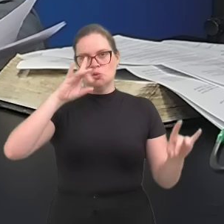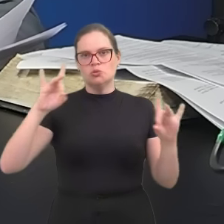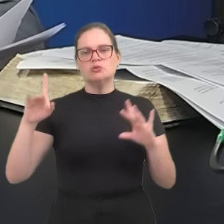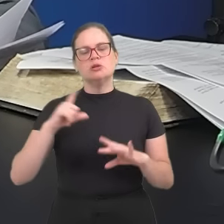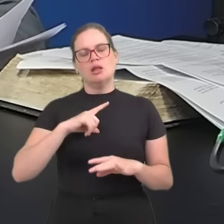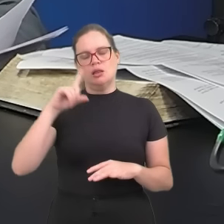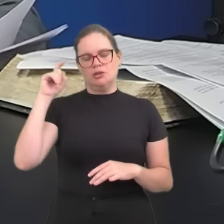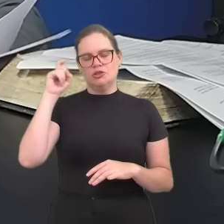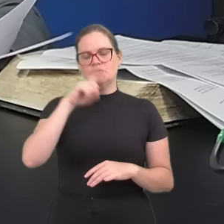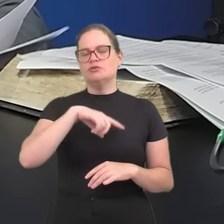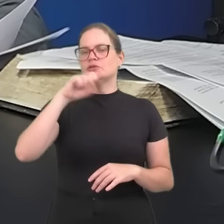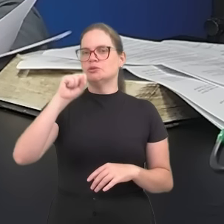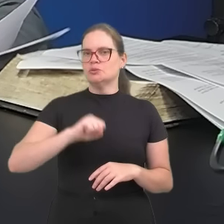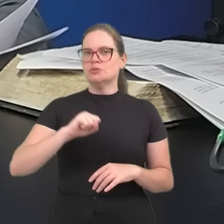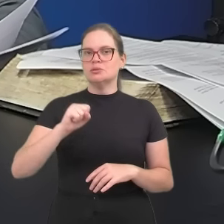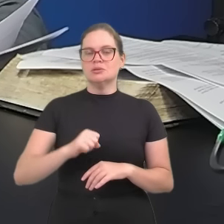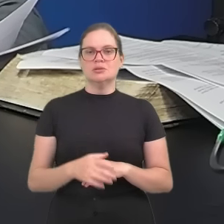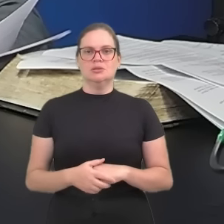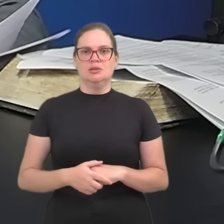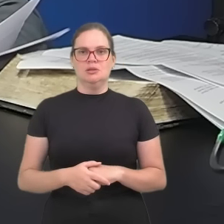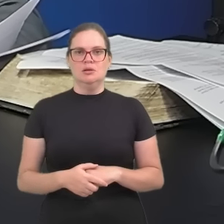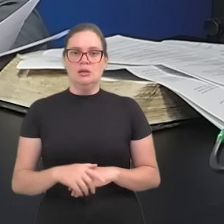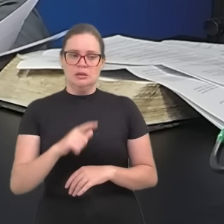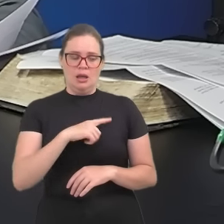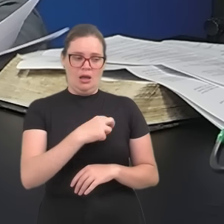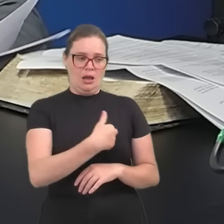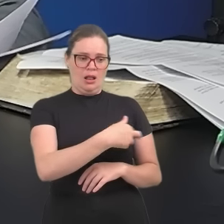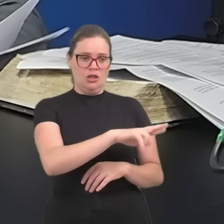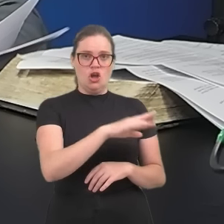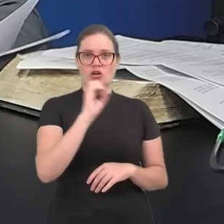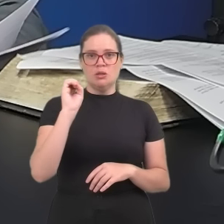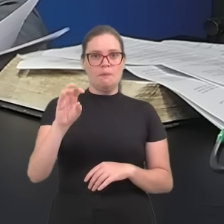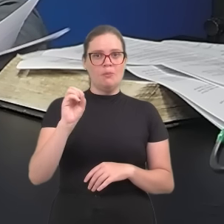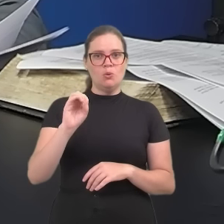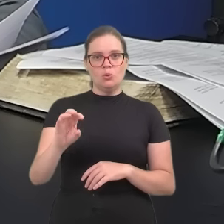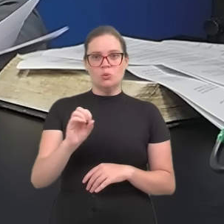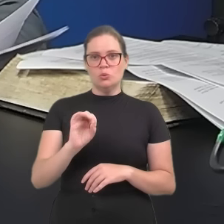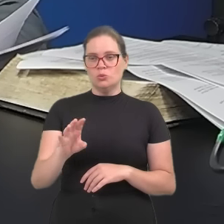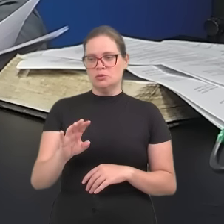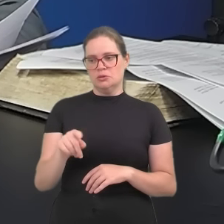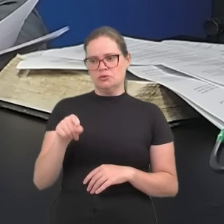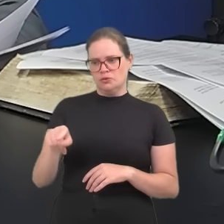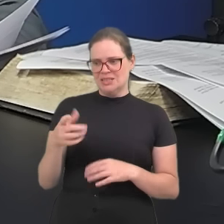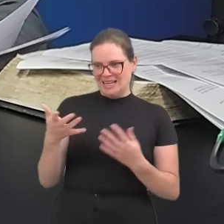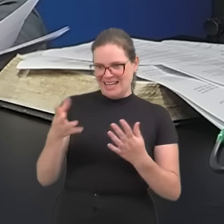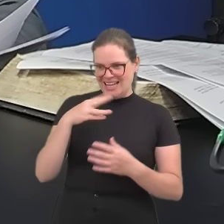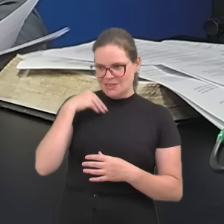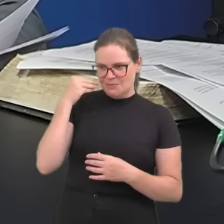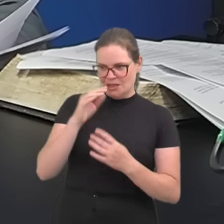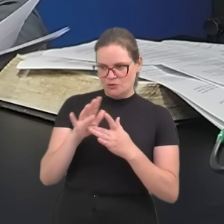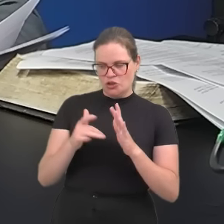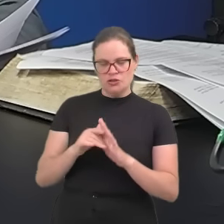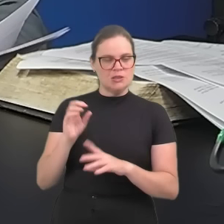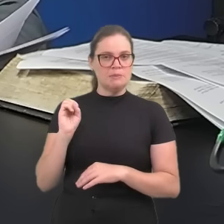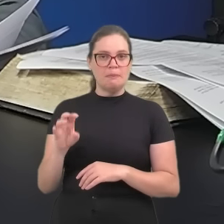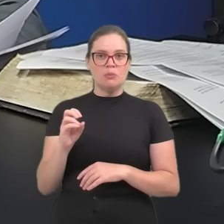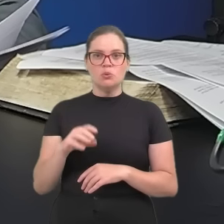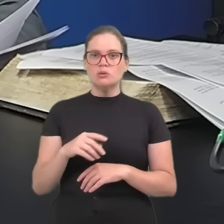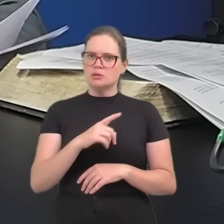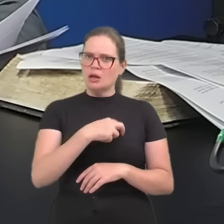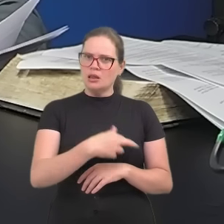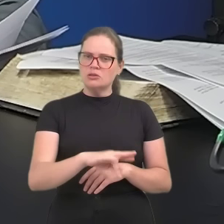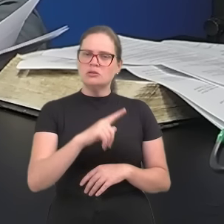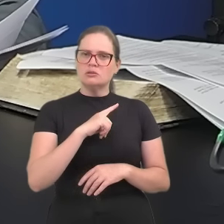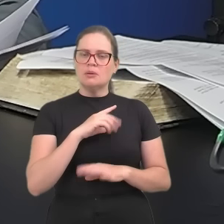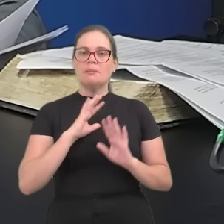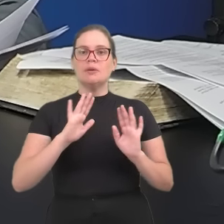surgem. Enquanto há pessoas querendo expulsar essas pessoas que estão tendo uma experiência com Jesus, a